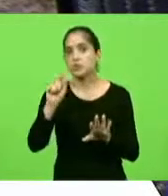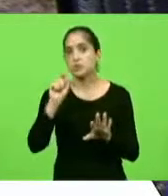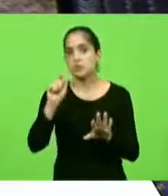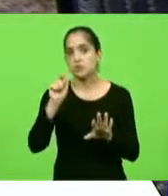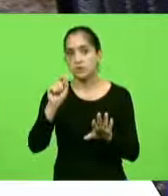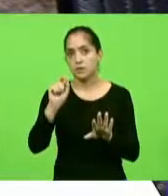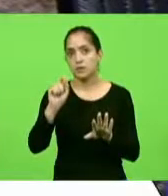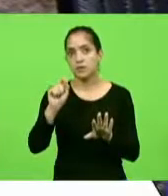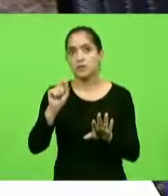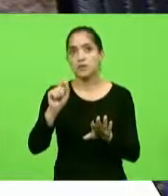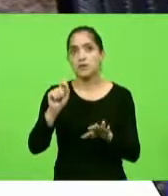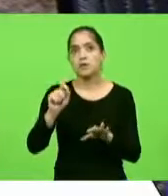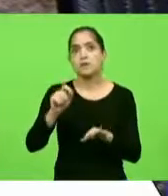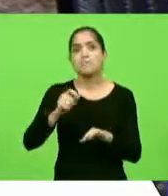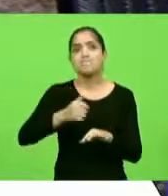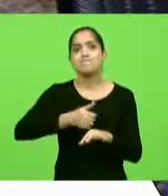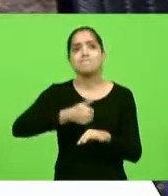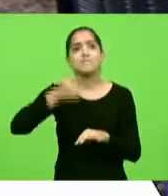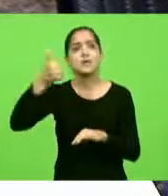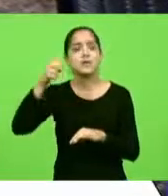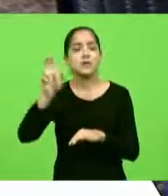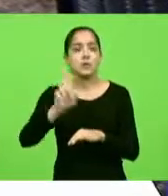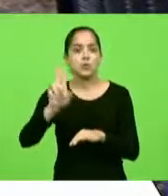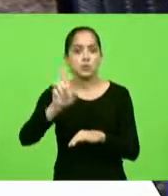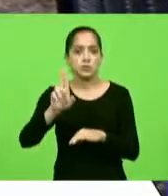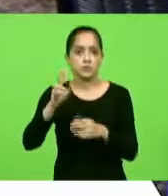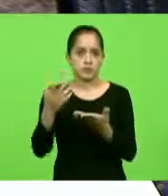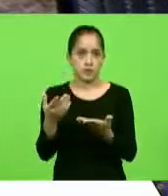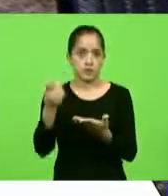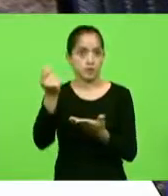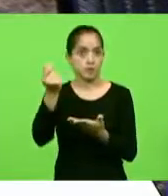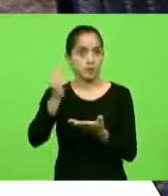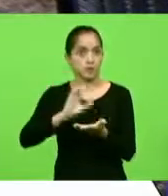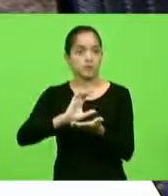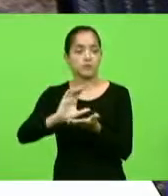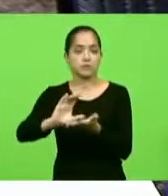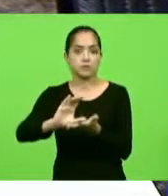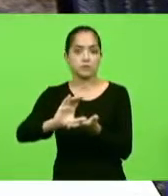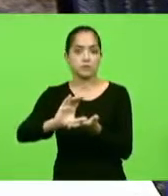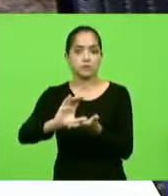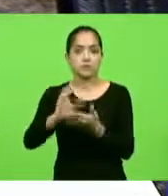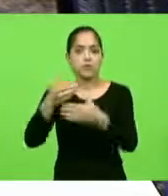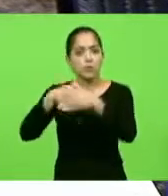melhor uso desse valor de 800 milhões. Quem sabe criar